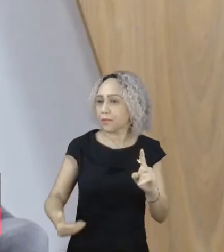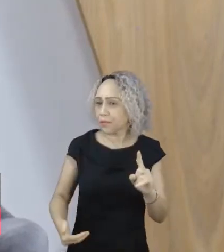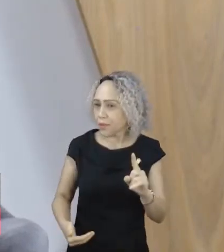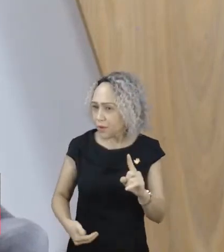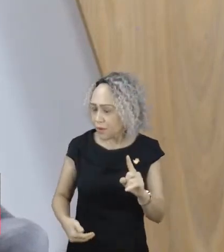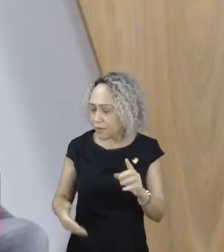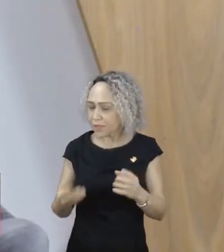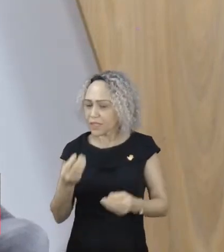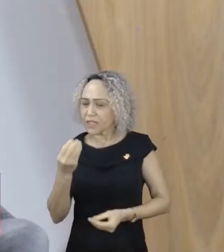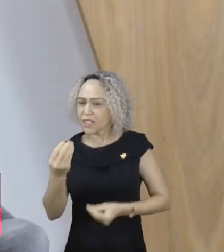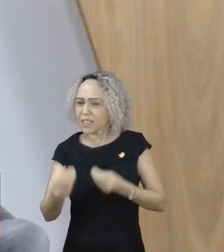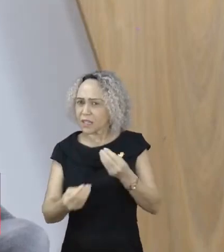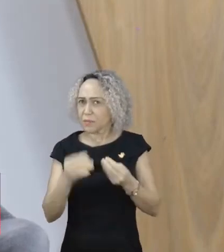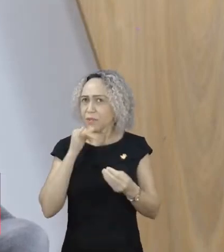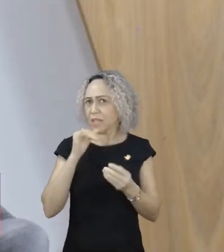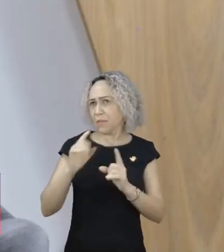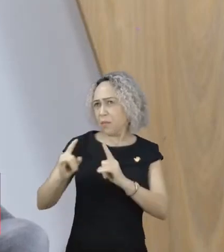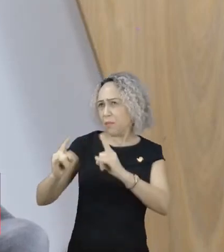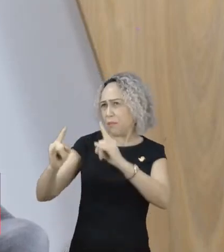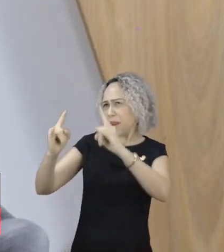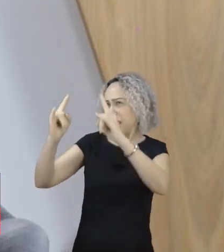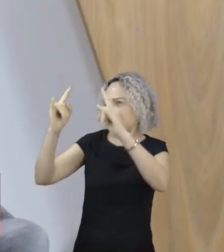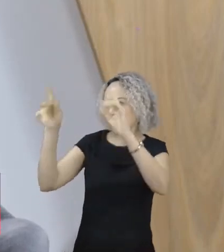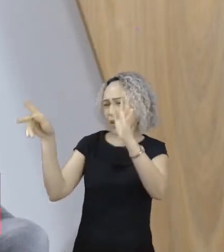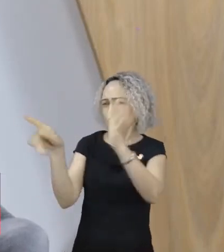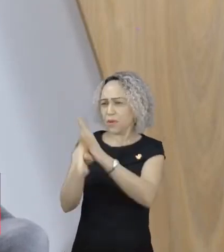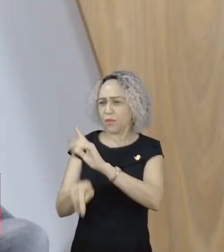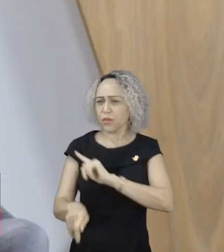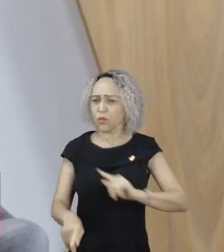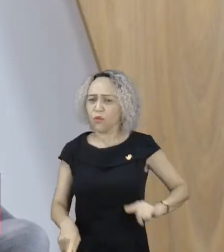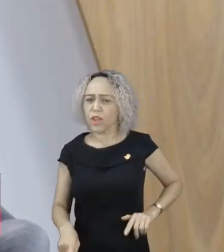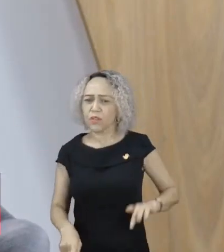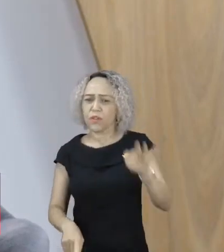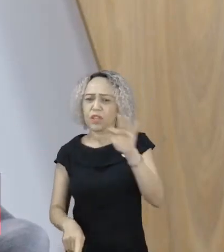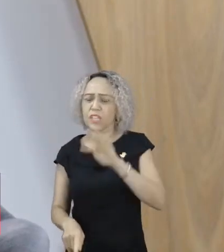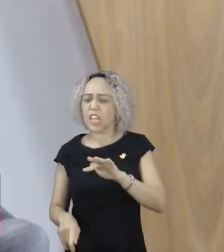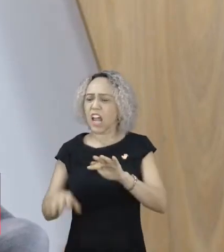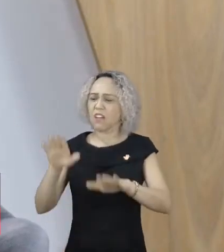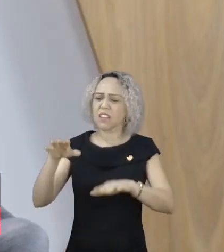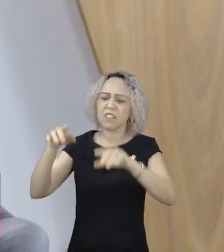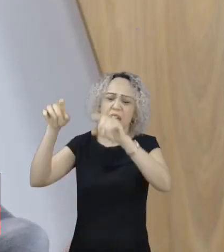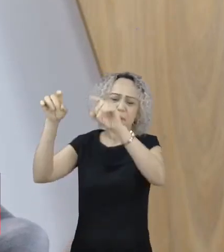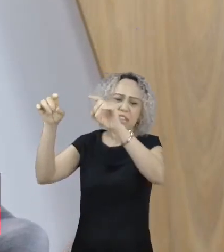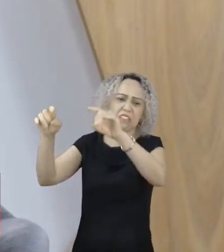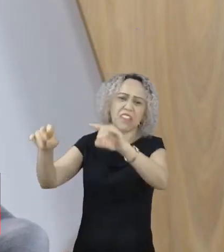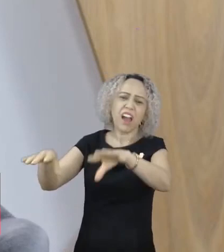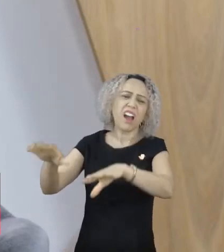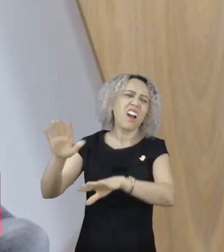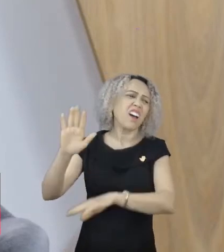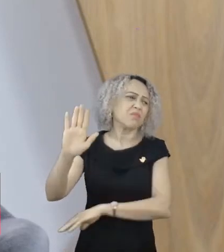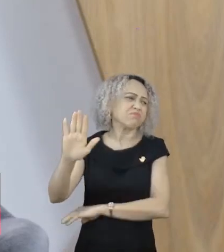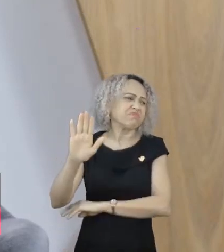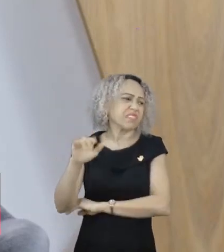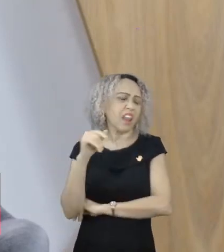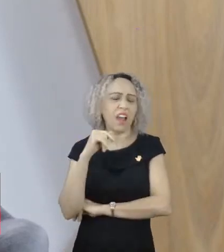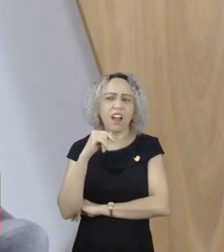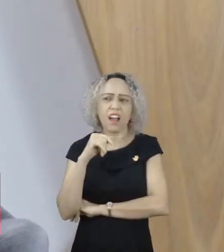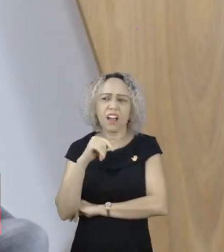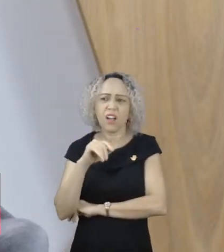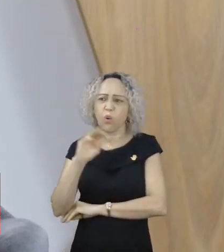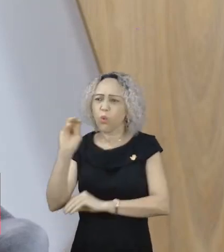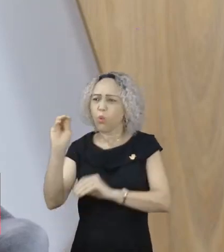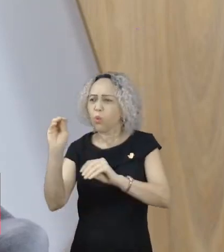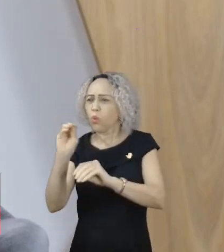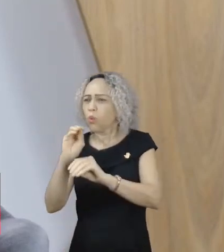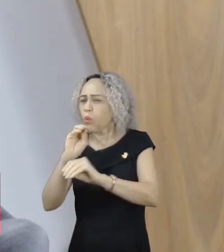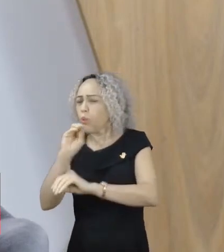algum prédio da União abandonado, às vezes tem um terreno da União que está lá, muitos imóveis do INSS. E a gente sabe